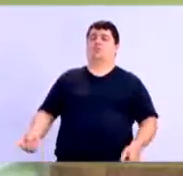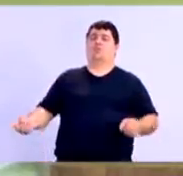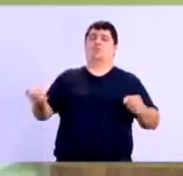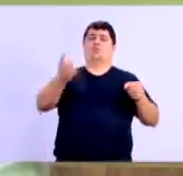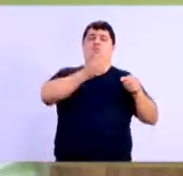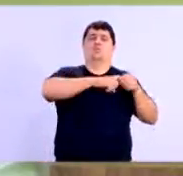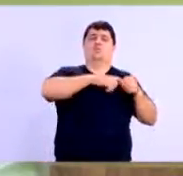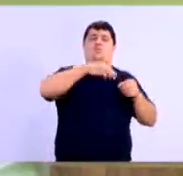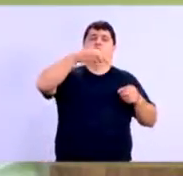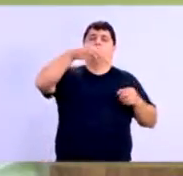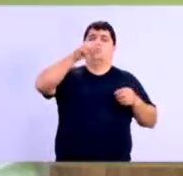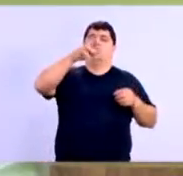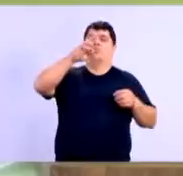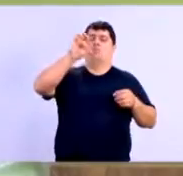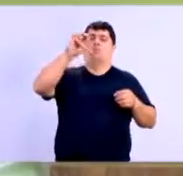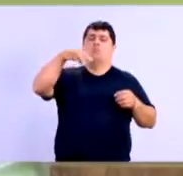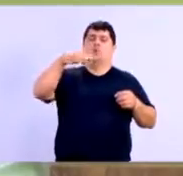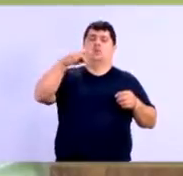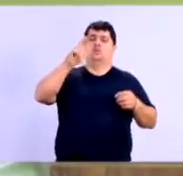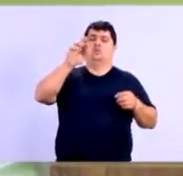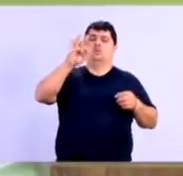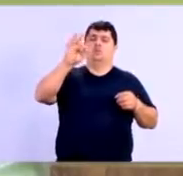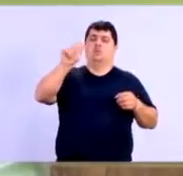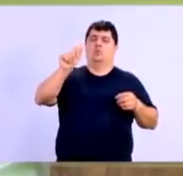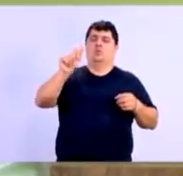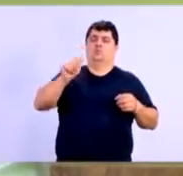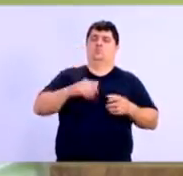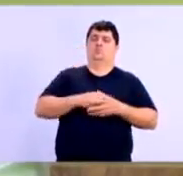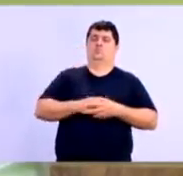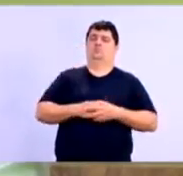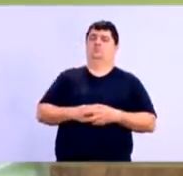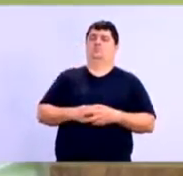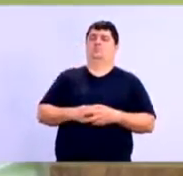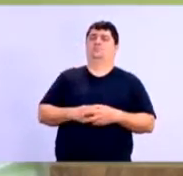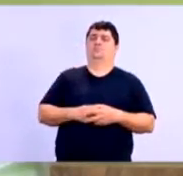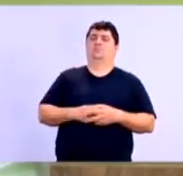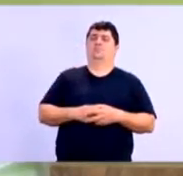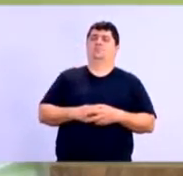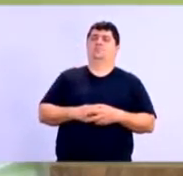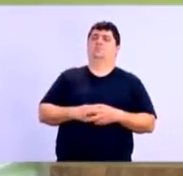margem bruta e na margem líquida. Isso. Ok.